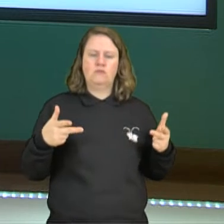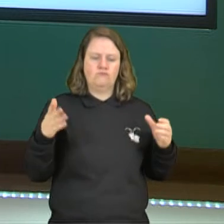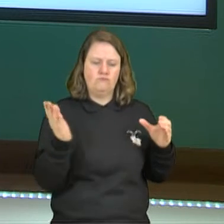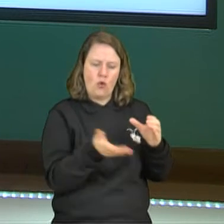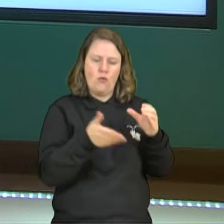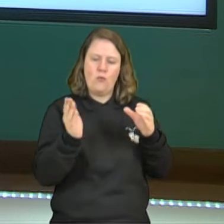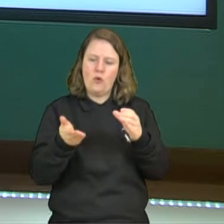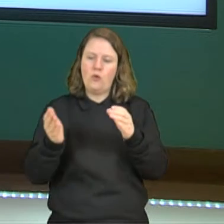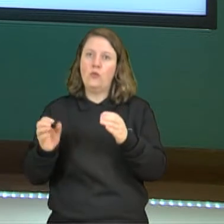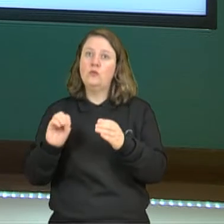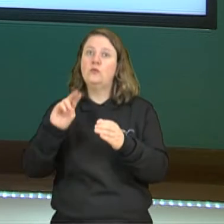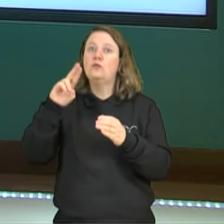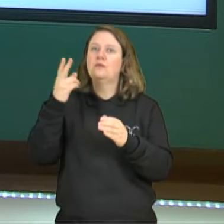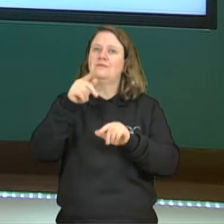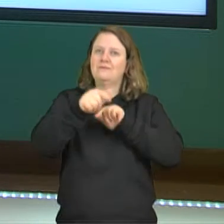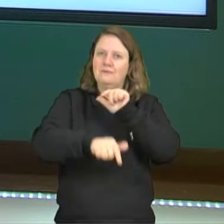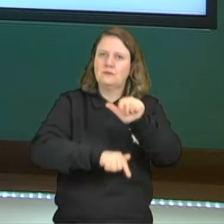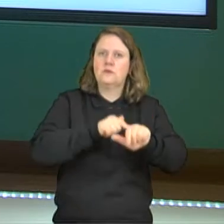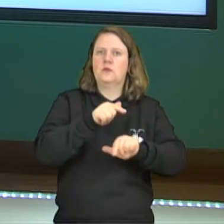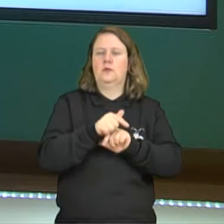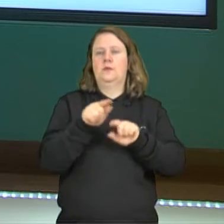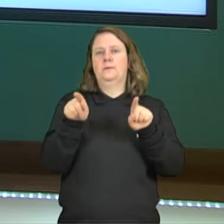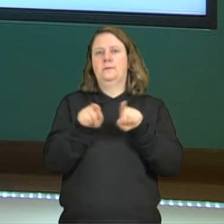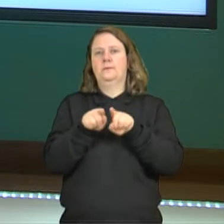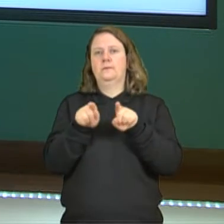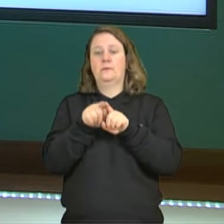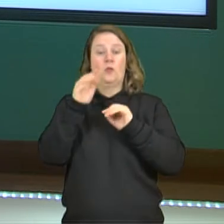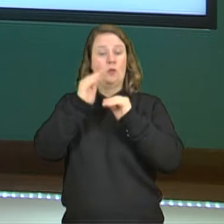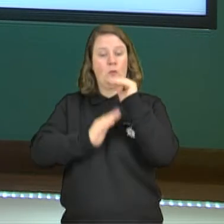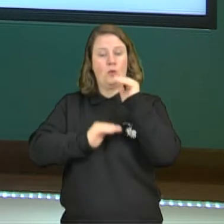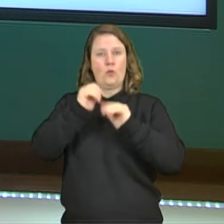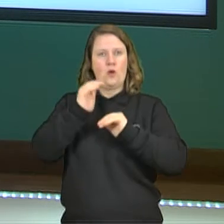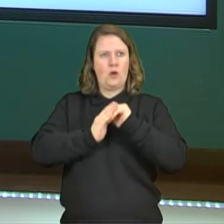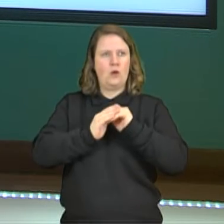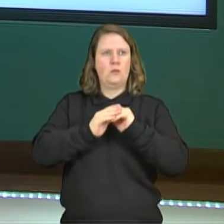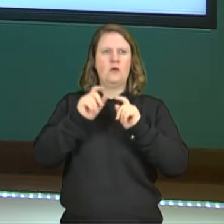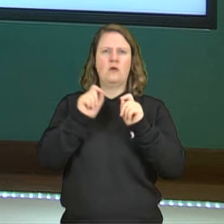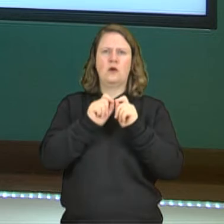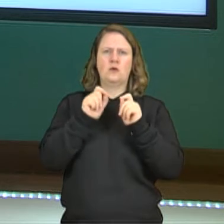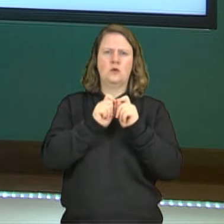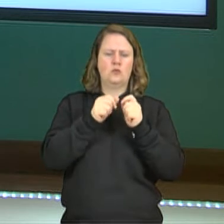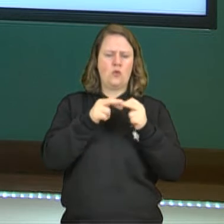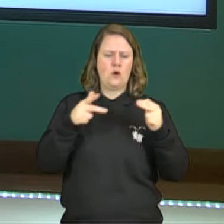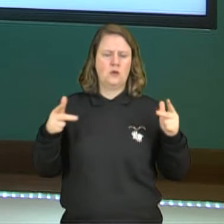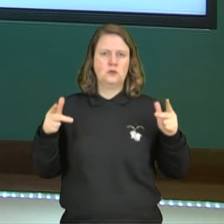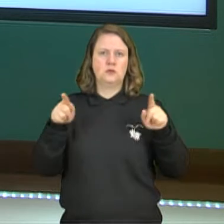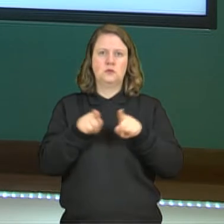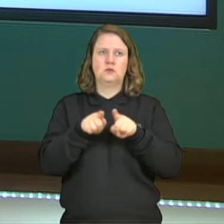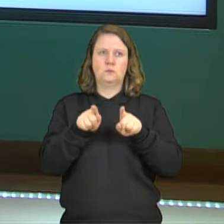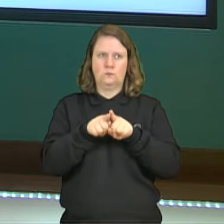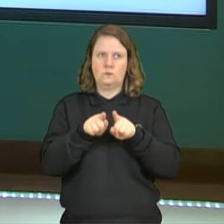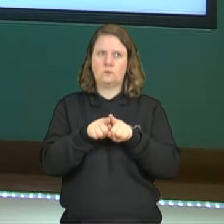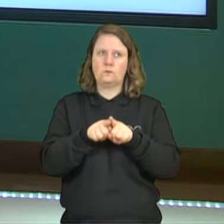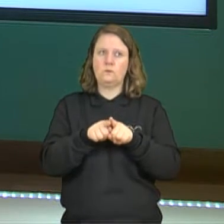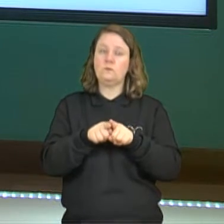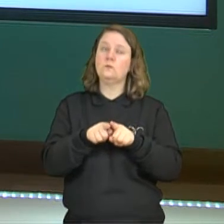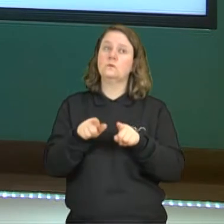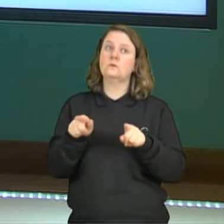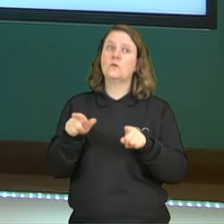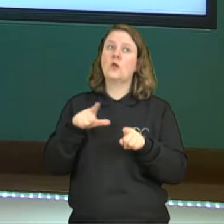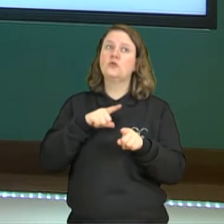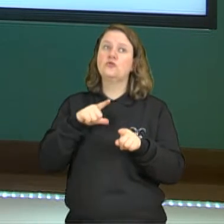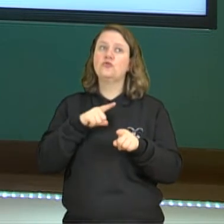com o trabalho. A produção artesanal era local e o comércio ele era limitado a curtas distâncias e na base